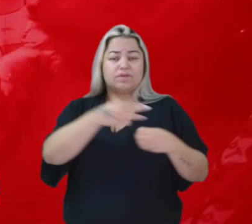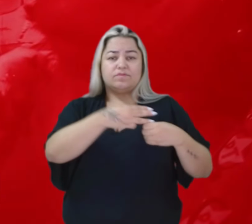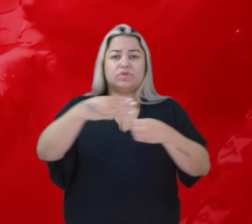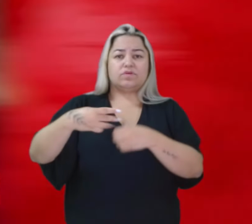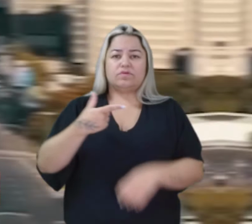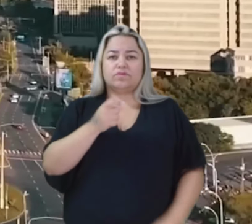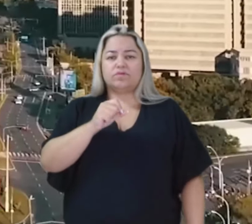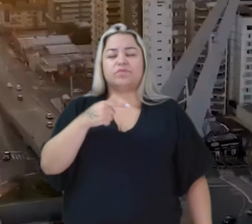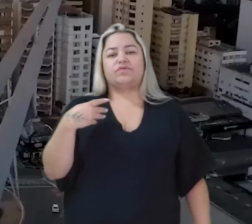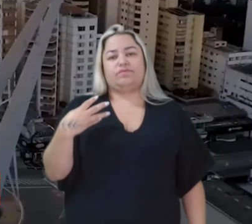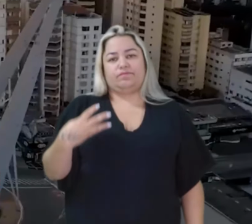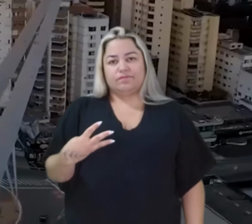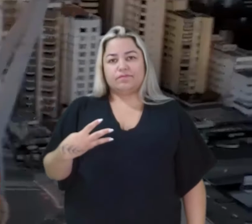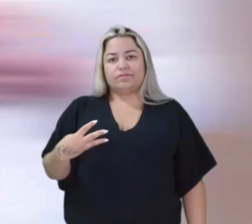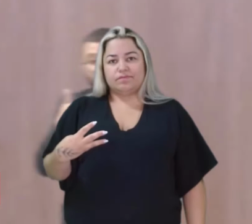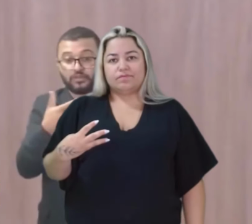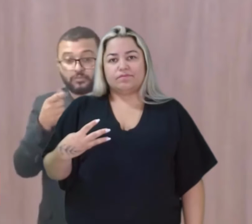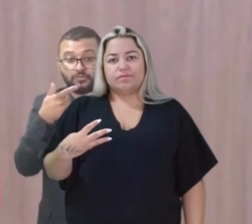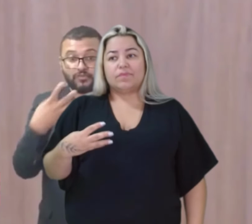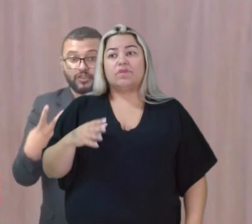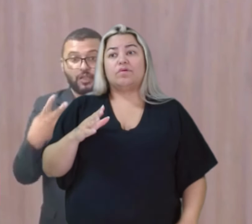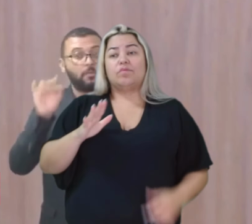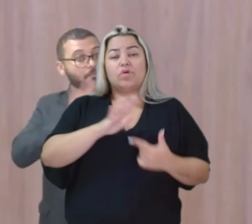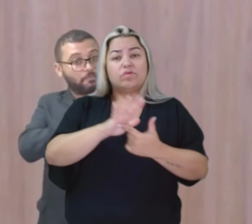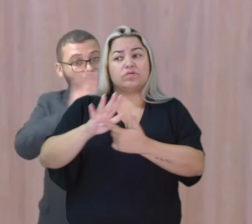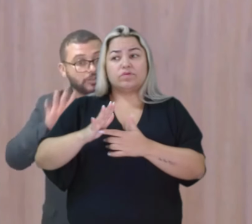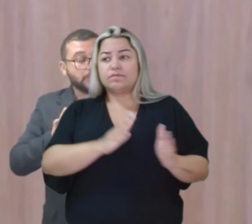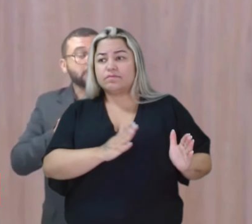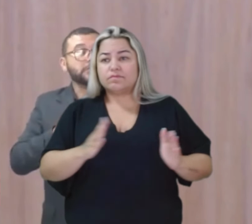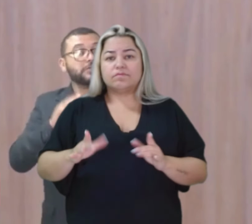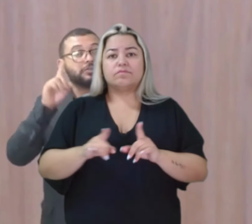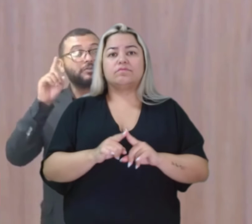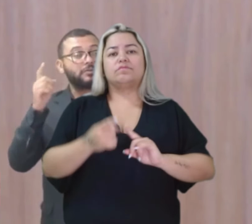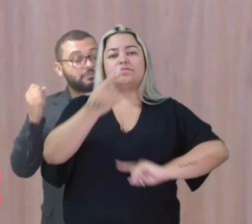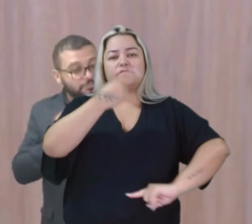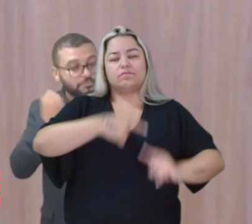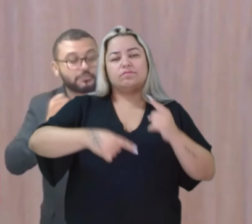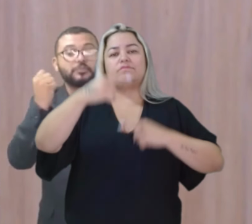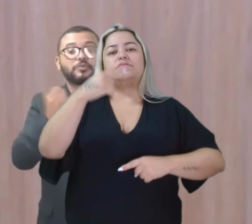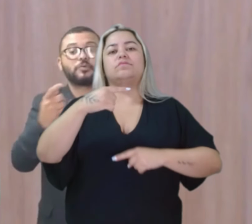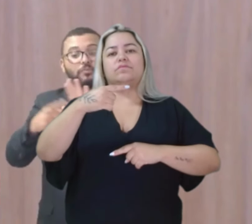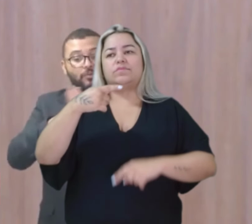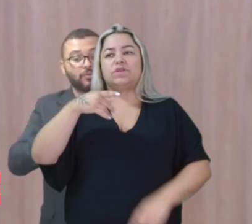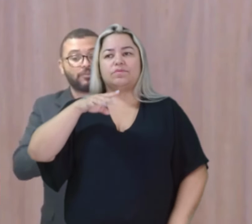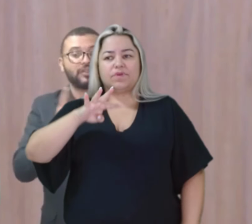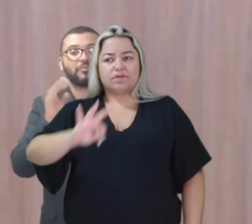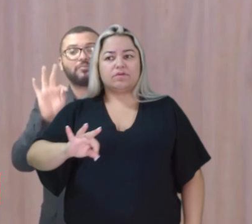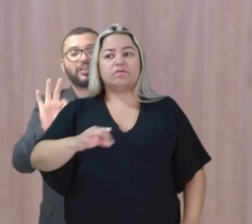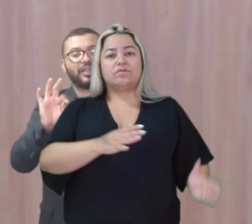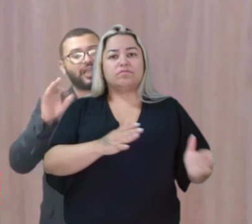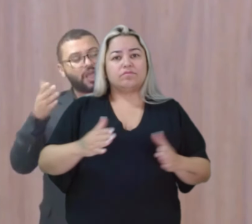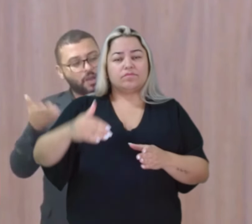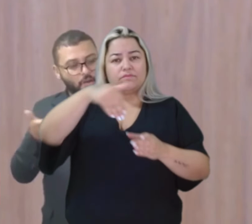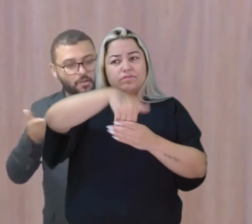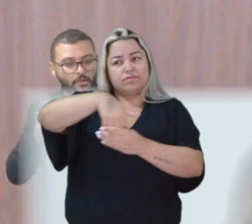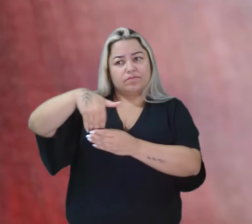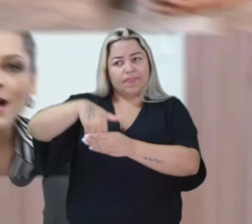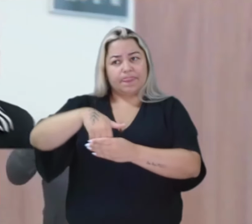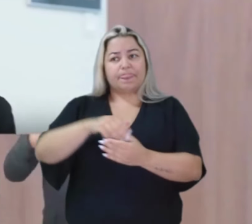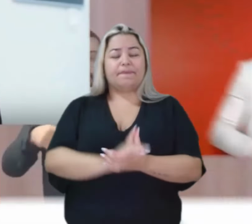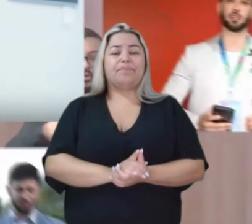de 2024. A de 2024 mostra um processo de reconstrução do PT no processo eleitoral